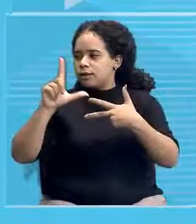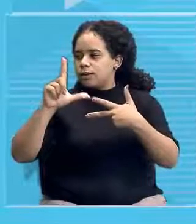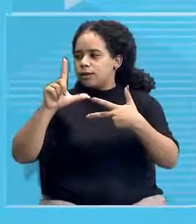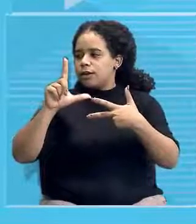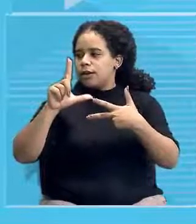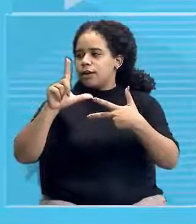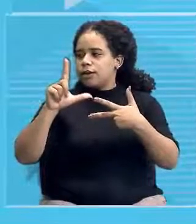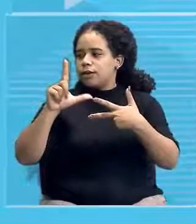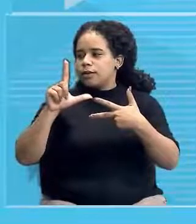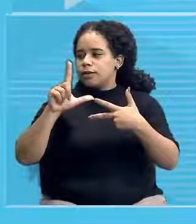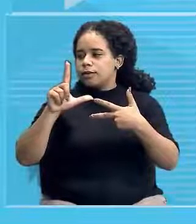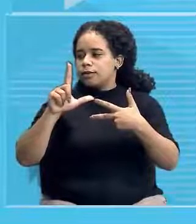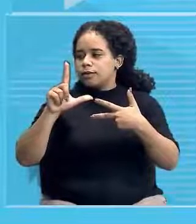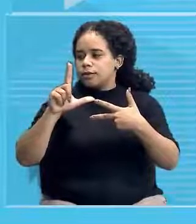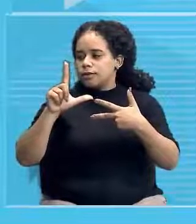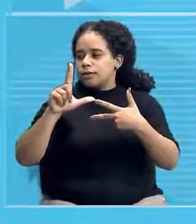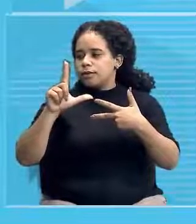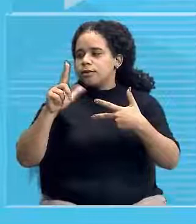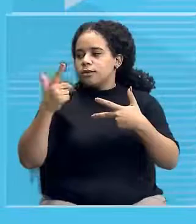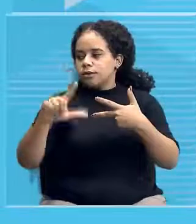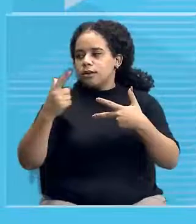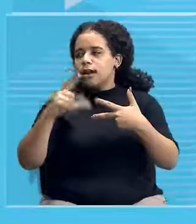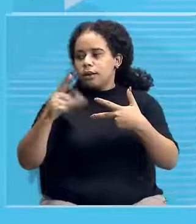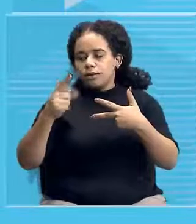do poder